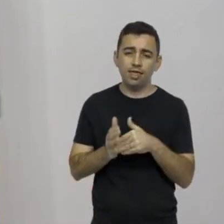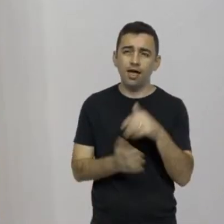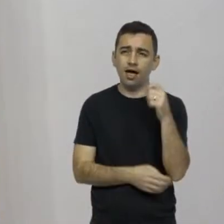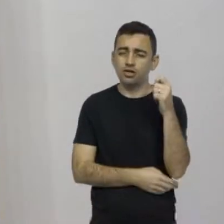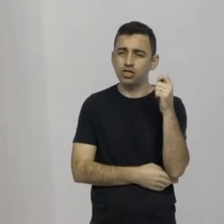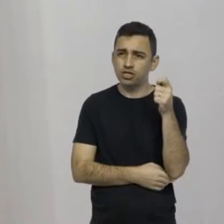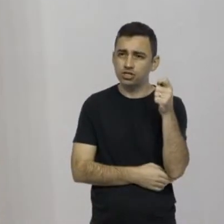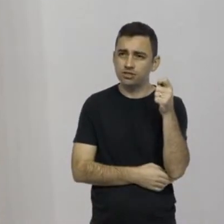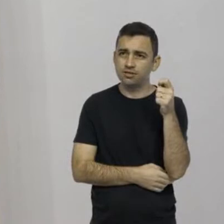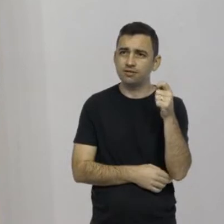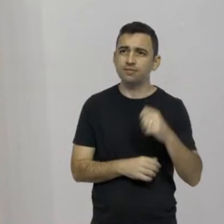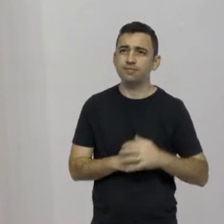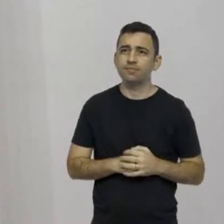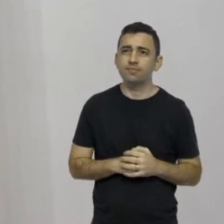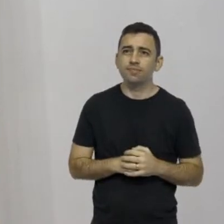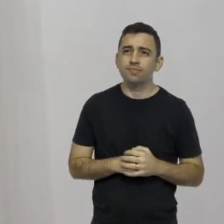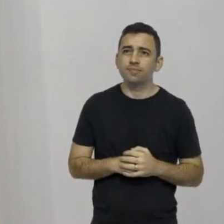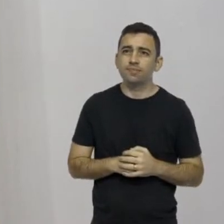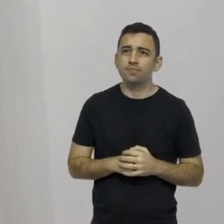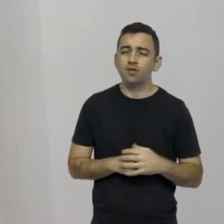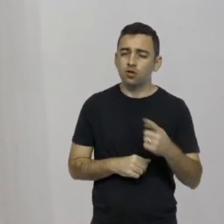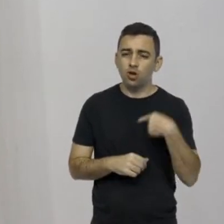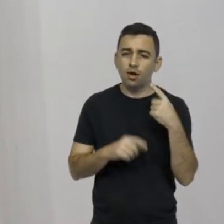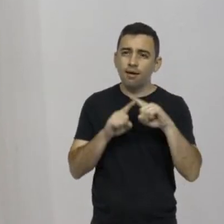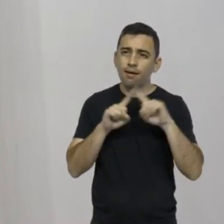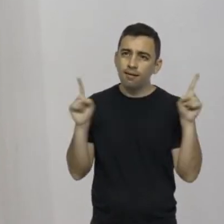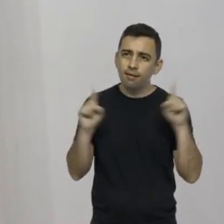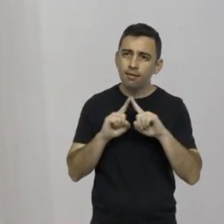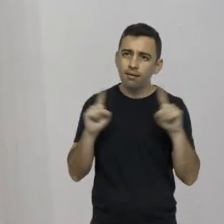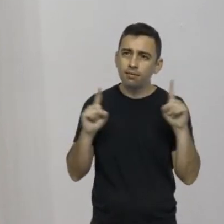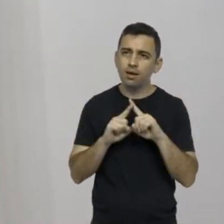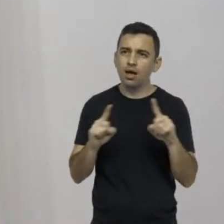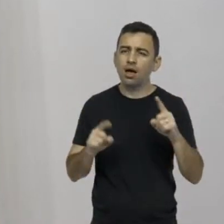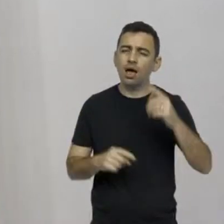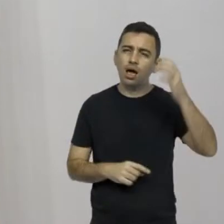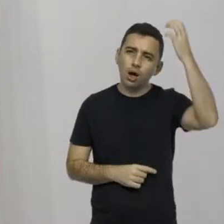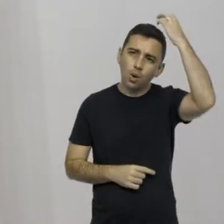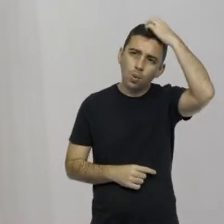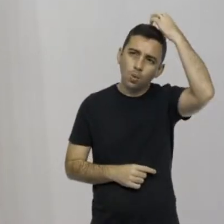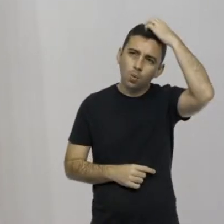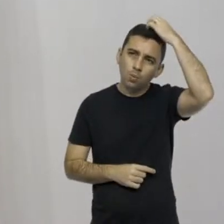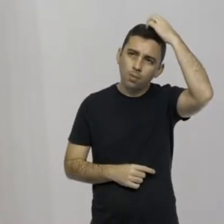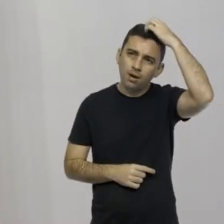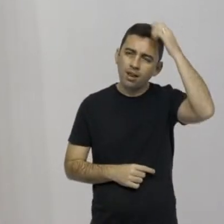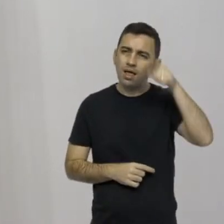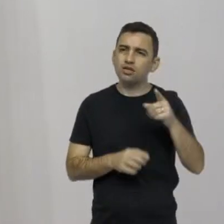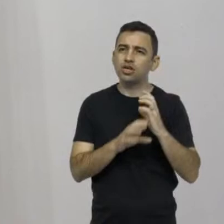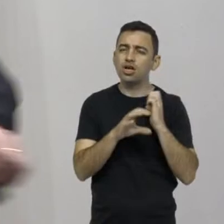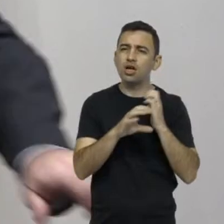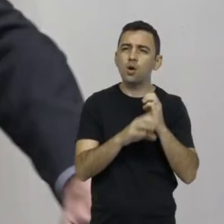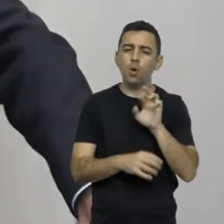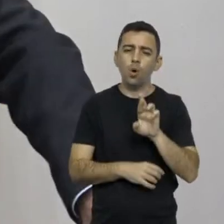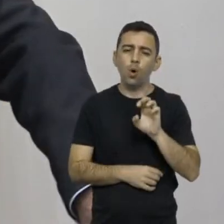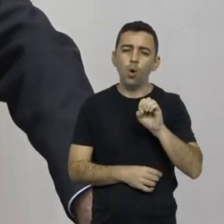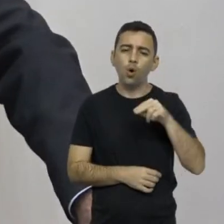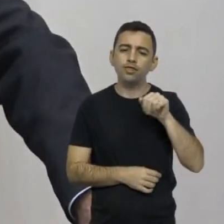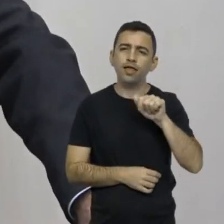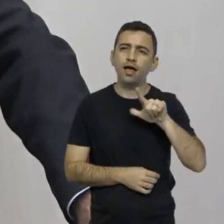Argentina. Nós reclamamos, e aqui será que é a culpa do engenheiro Ronaldo? Culpa de